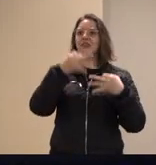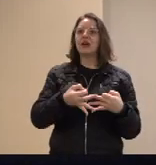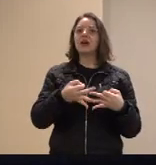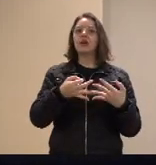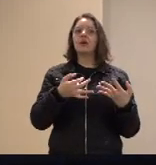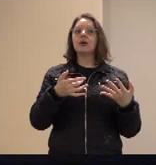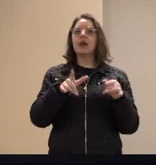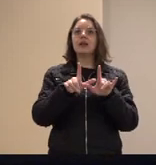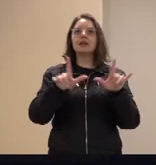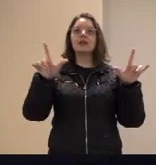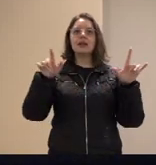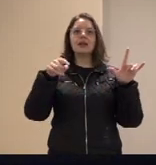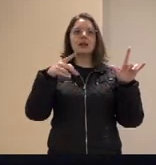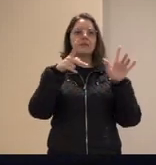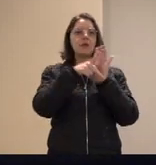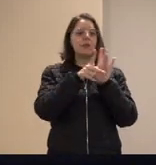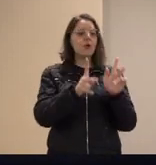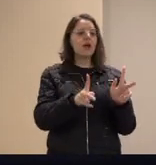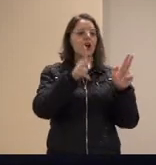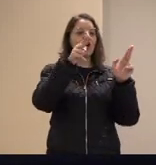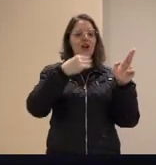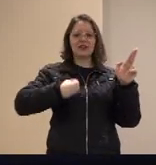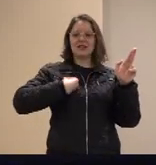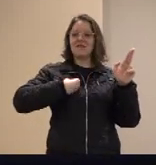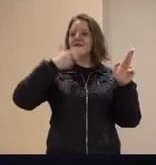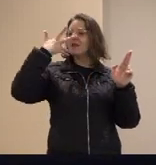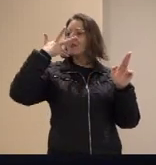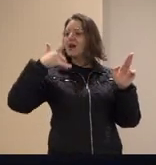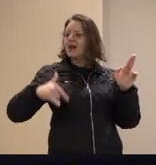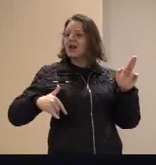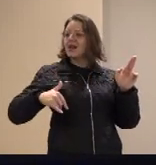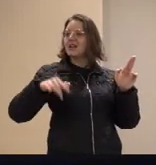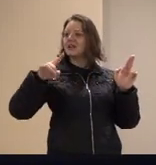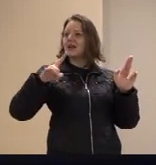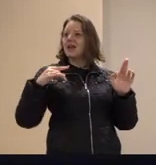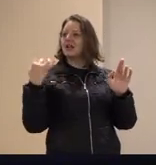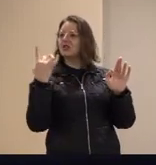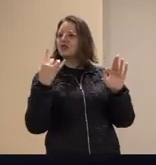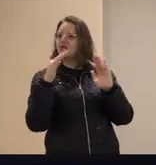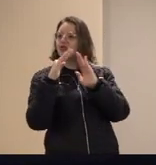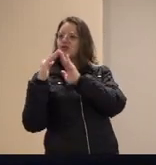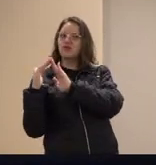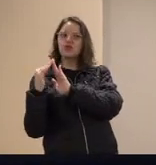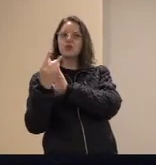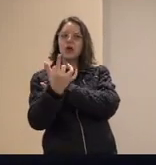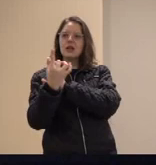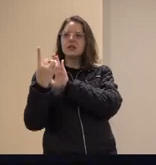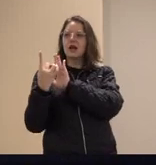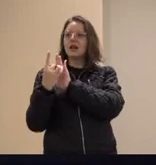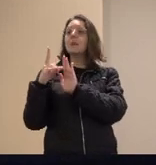da vida de uma criança individualizada que tem o seu direito à voz, que tem o seu direito à vez,